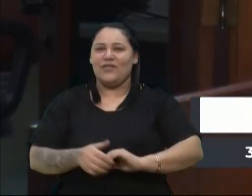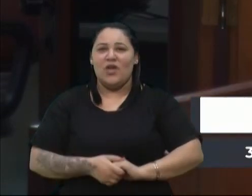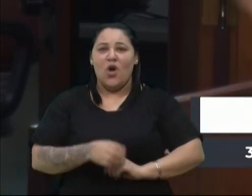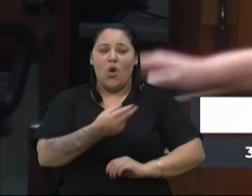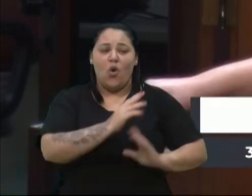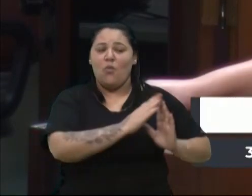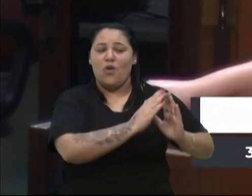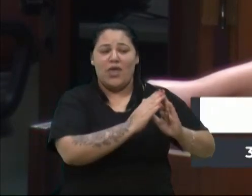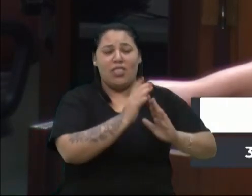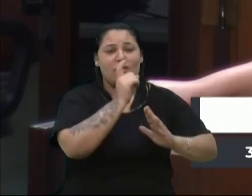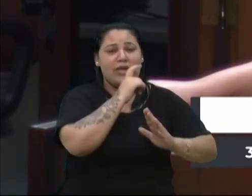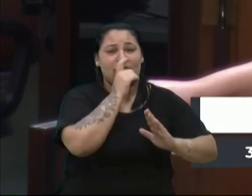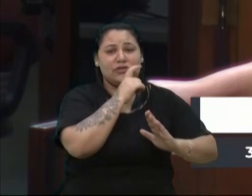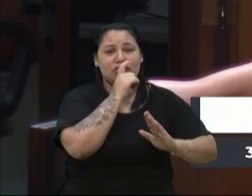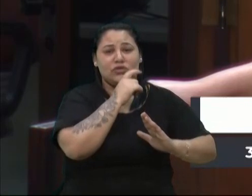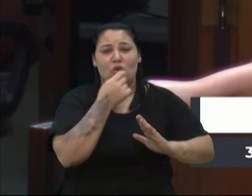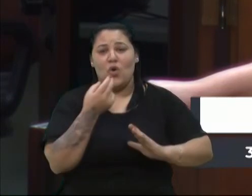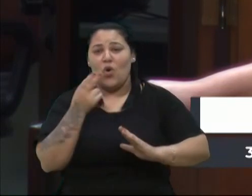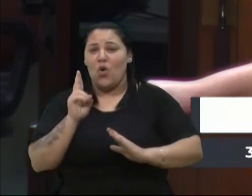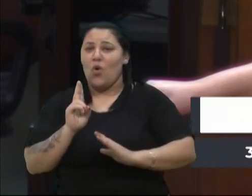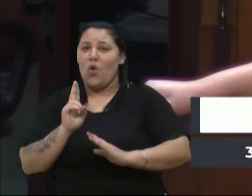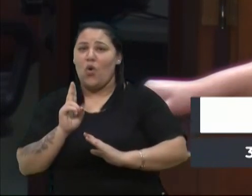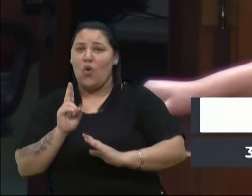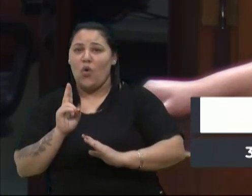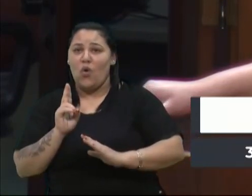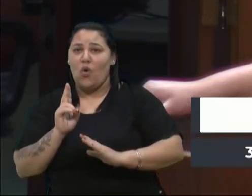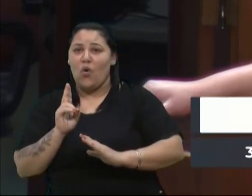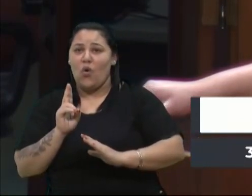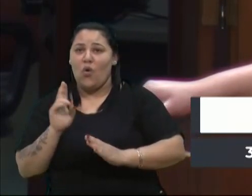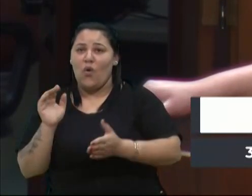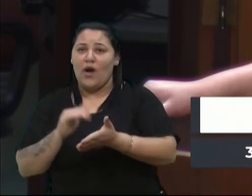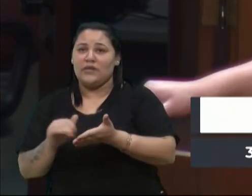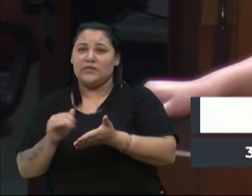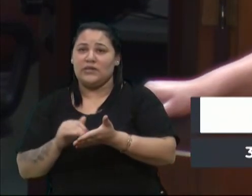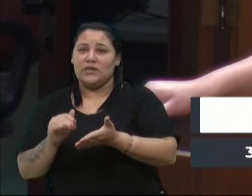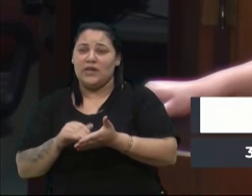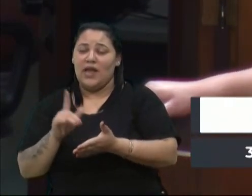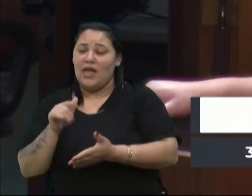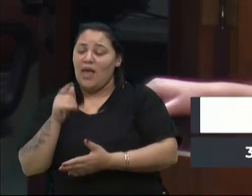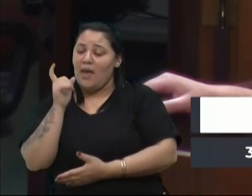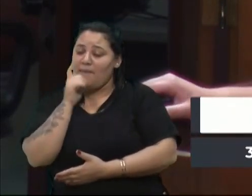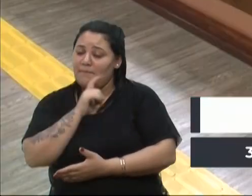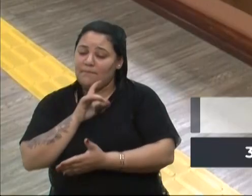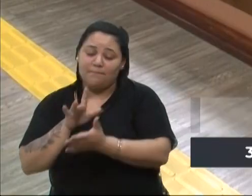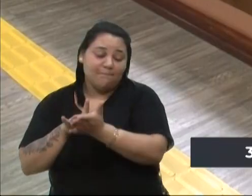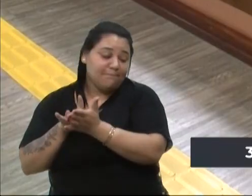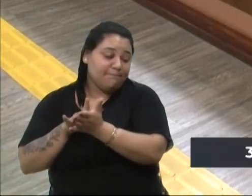mentindo, ou é a declaração da secretária, que é leviana. Muito obrigado.